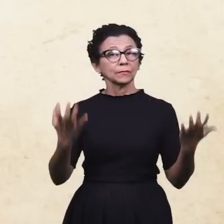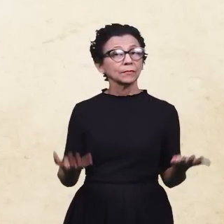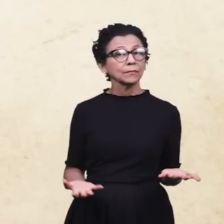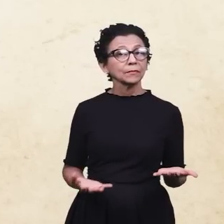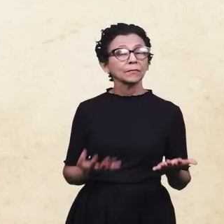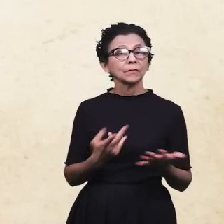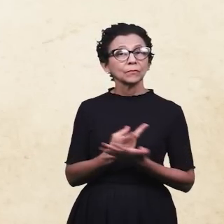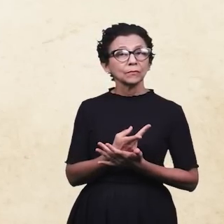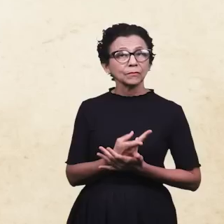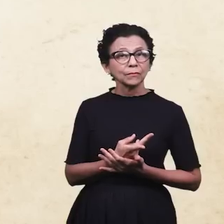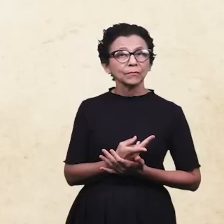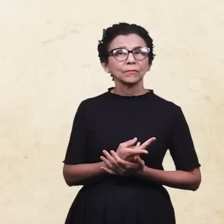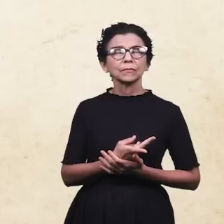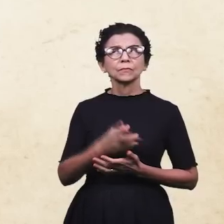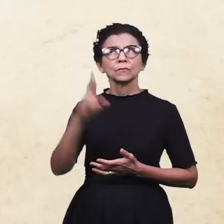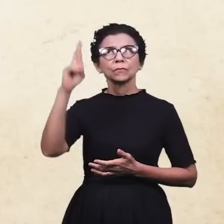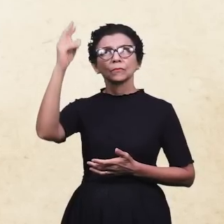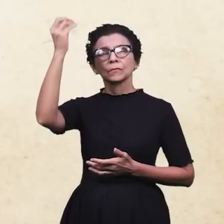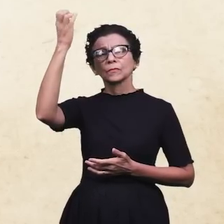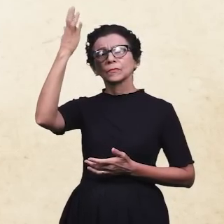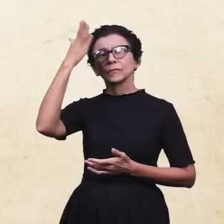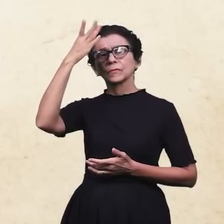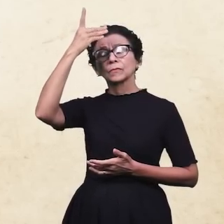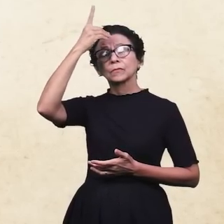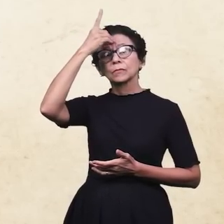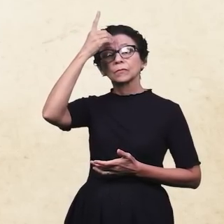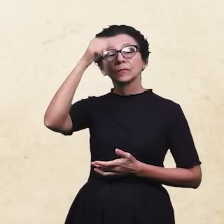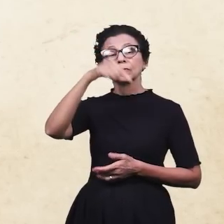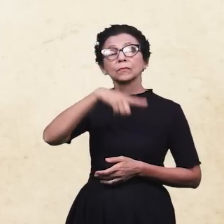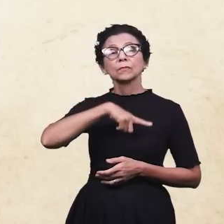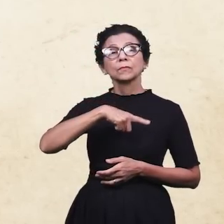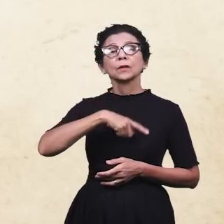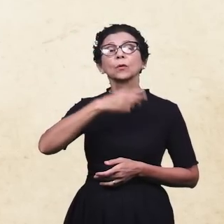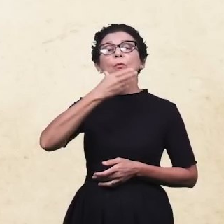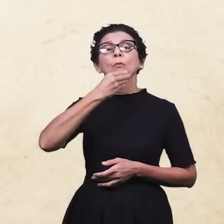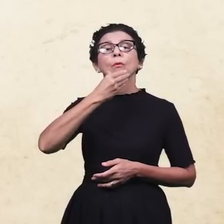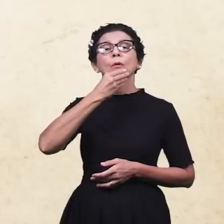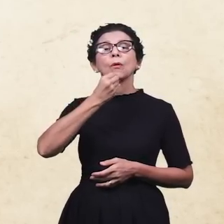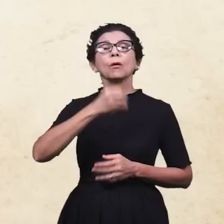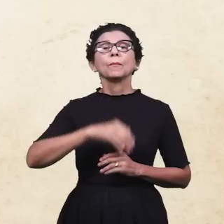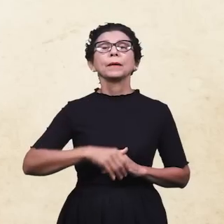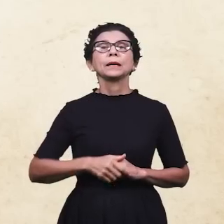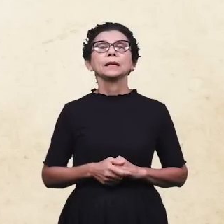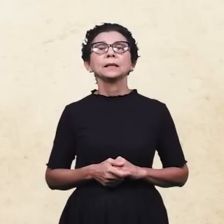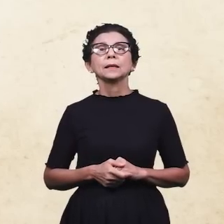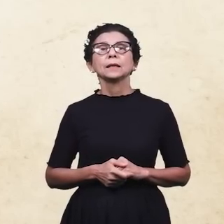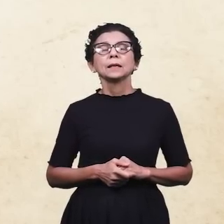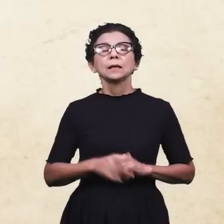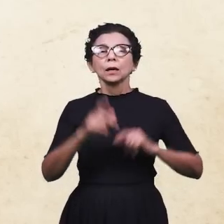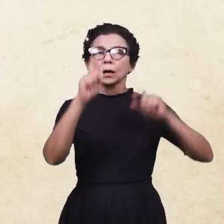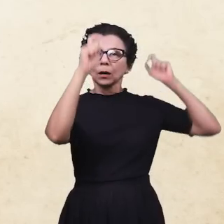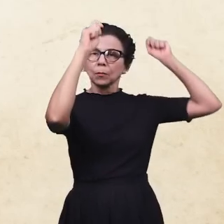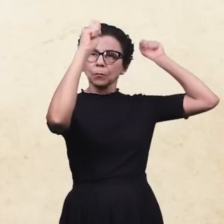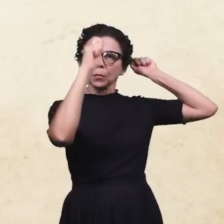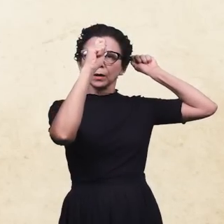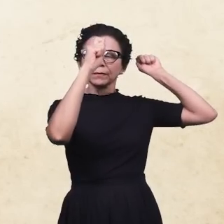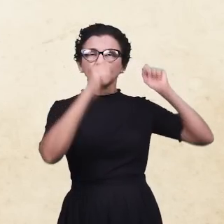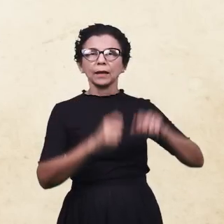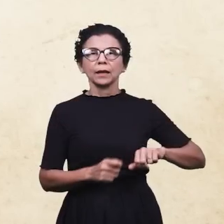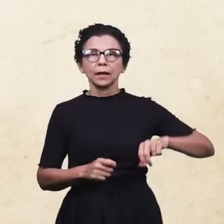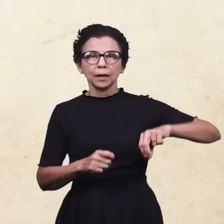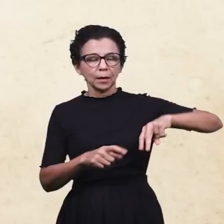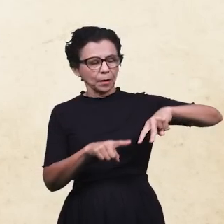das evangelizações, o Senhor revelou que estaria ali um homem, ele foi identificado porque ele estaria de boné,